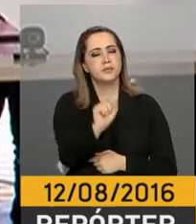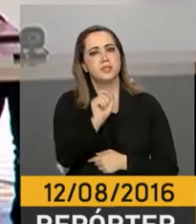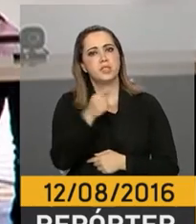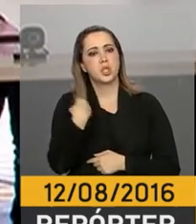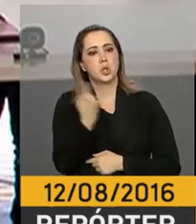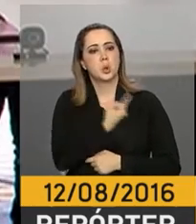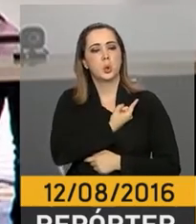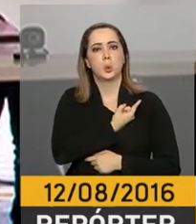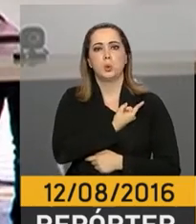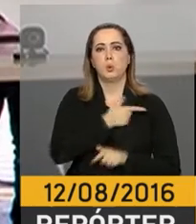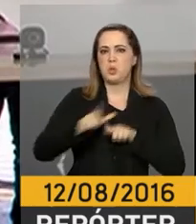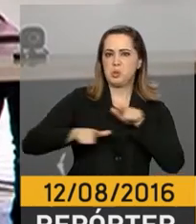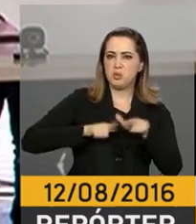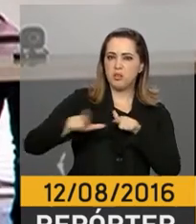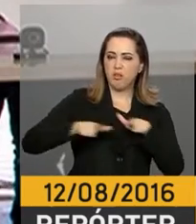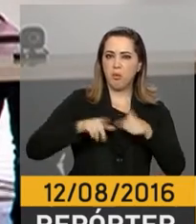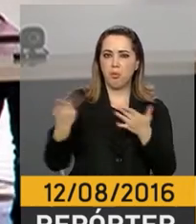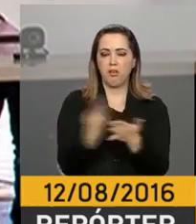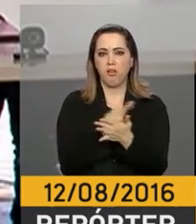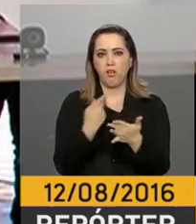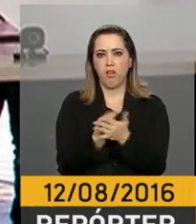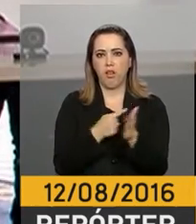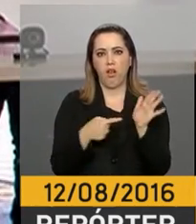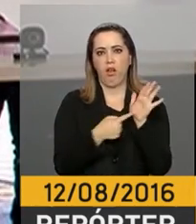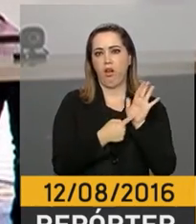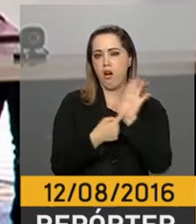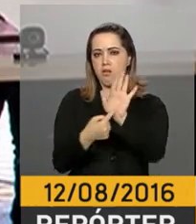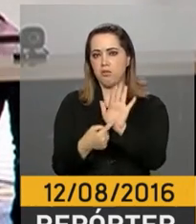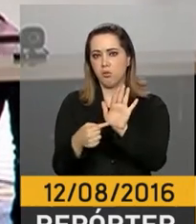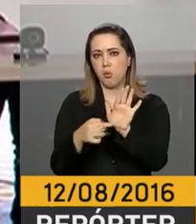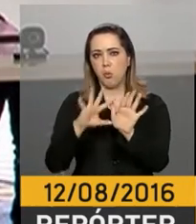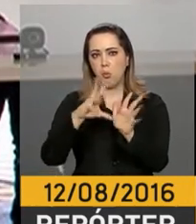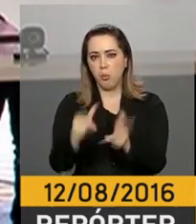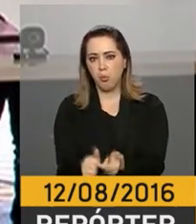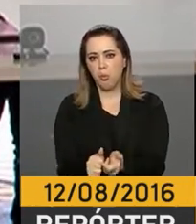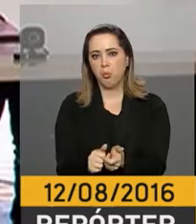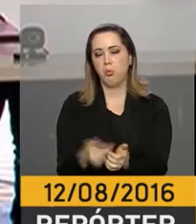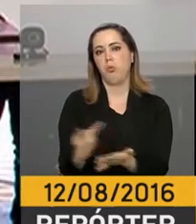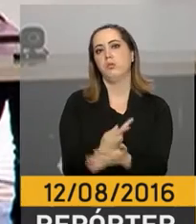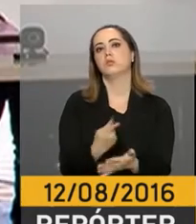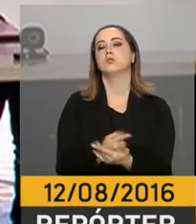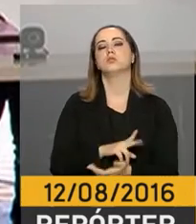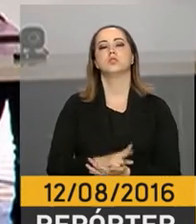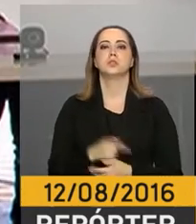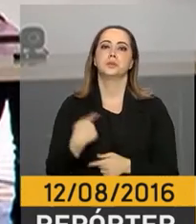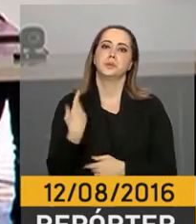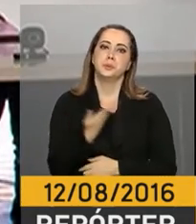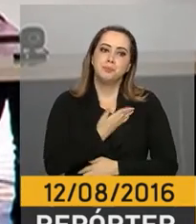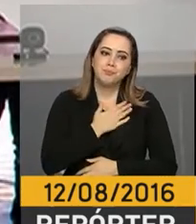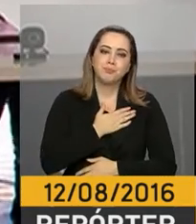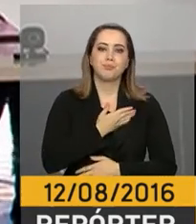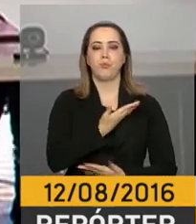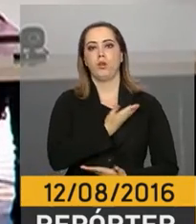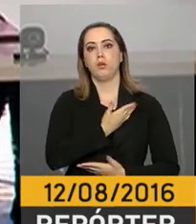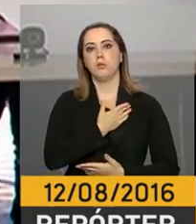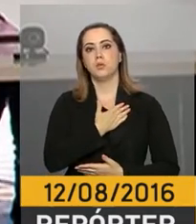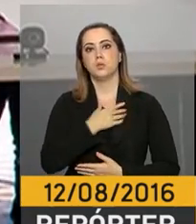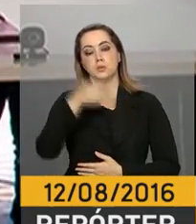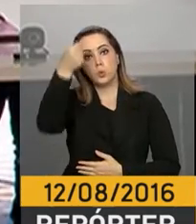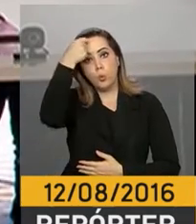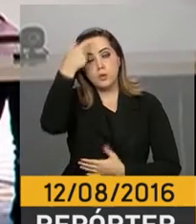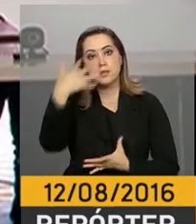dando uma péssima imagem para o mundo, ou que esses problemas são muito maiores que a Olimpíada, meus amigos, o espírito